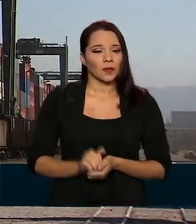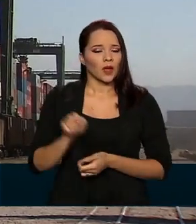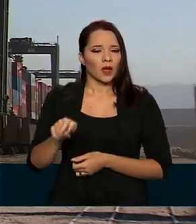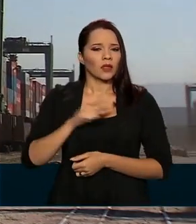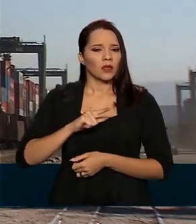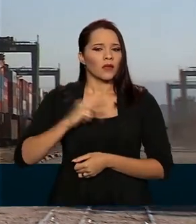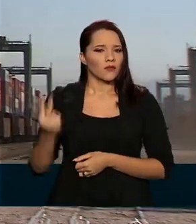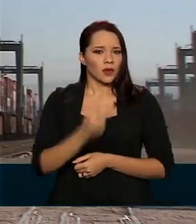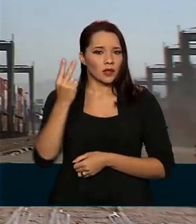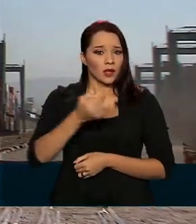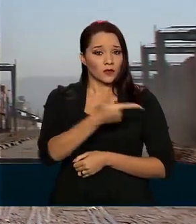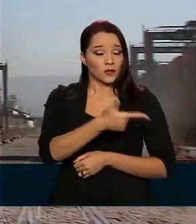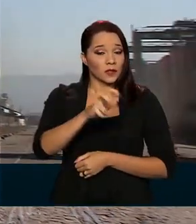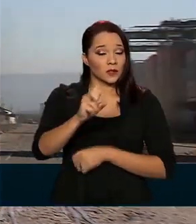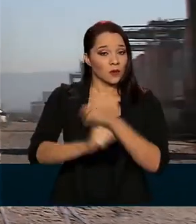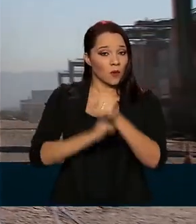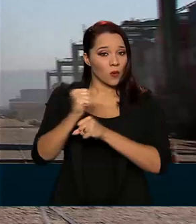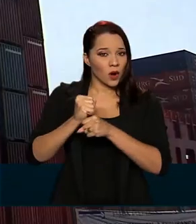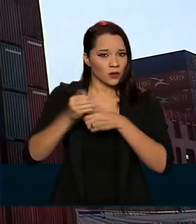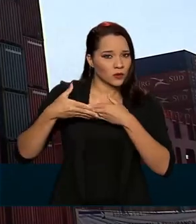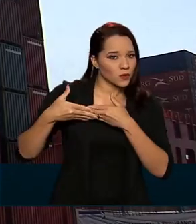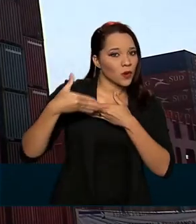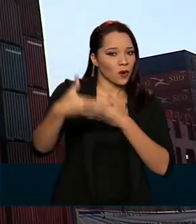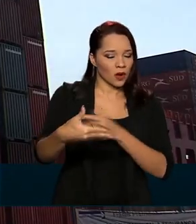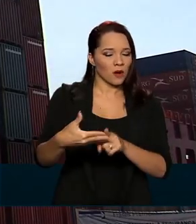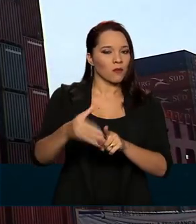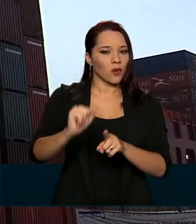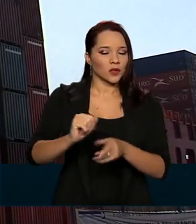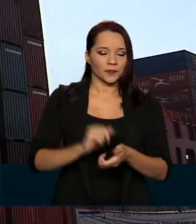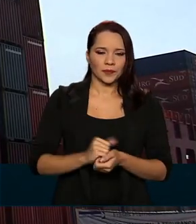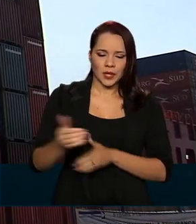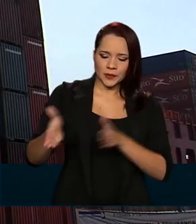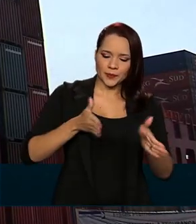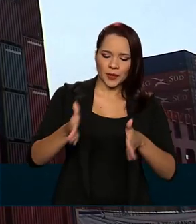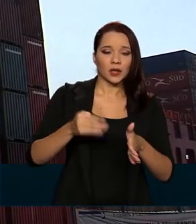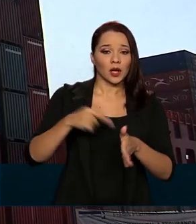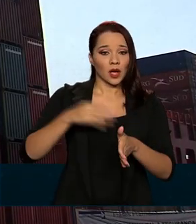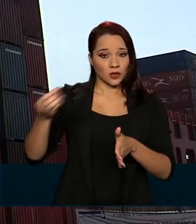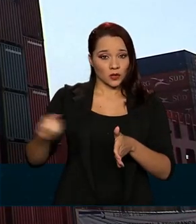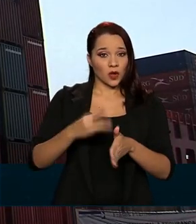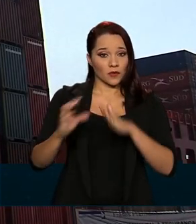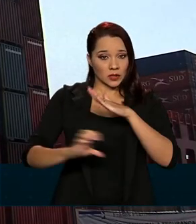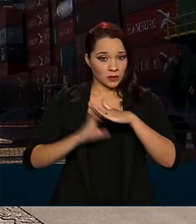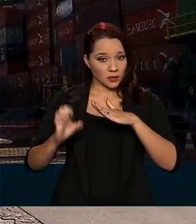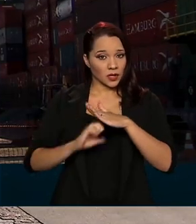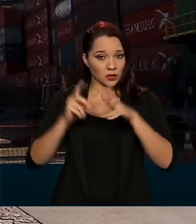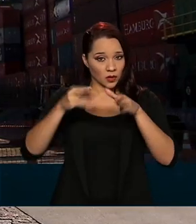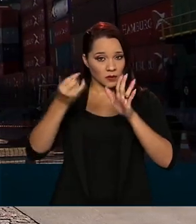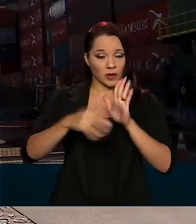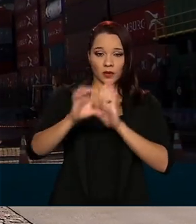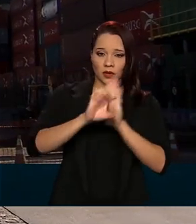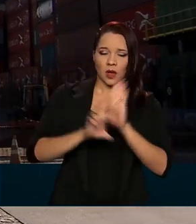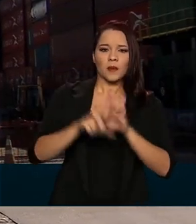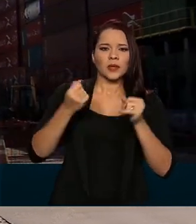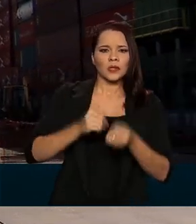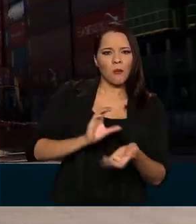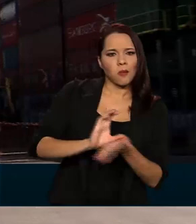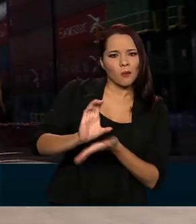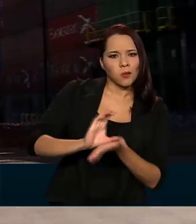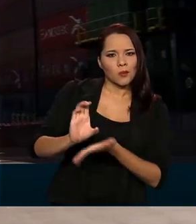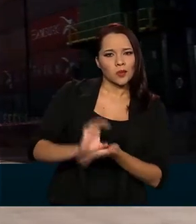tem validade de 25 anos prorrogáveis. Neste período, as novas concessionárias, segundo o edital, deverão invertir